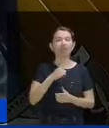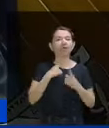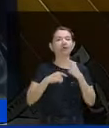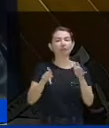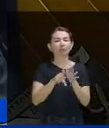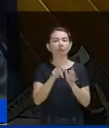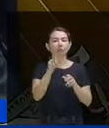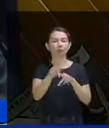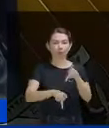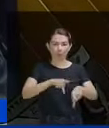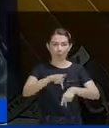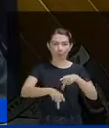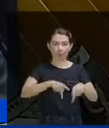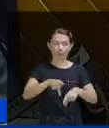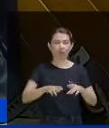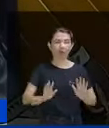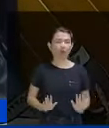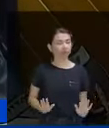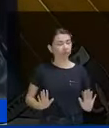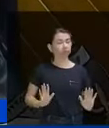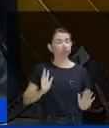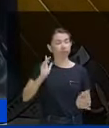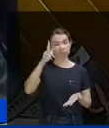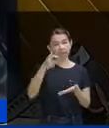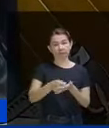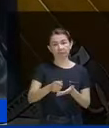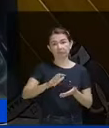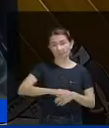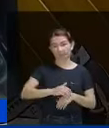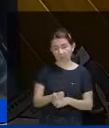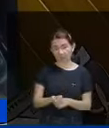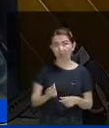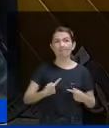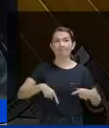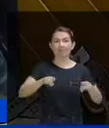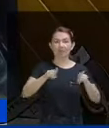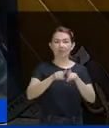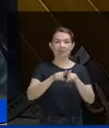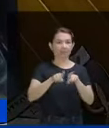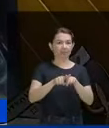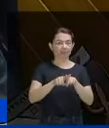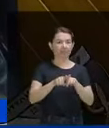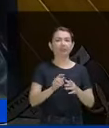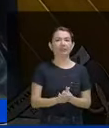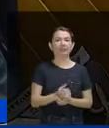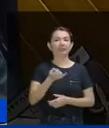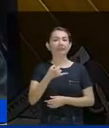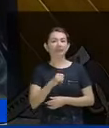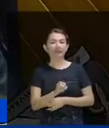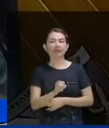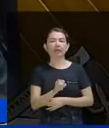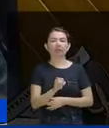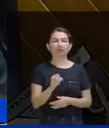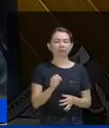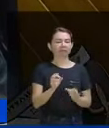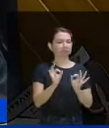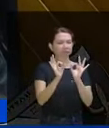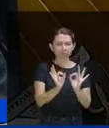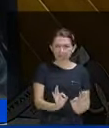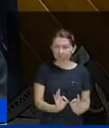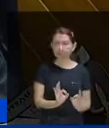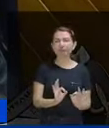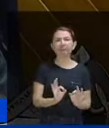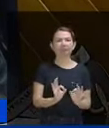vontade popular, não é a melhor decisão, mormente quando não se encontra irregularidade nas